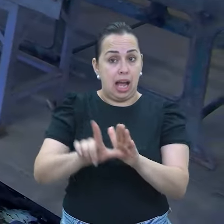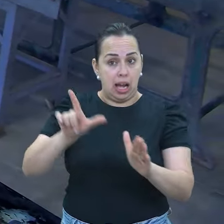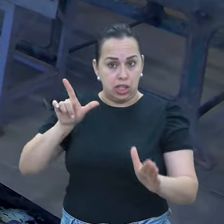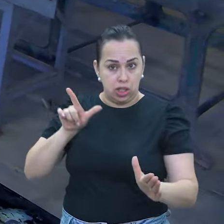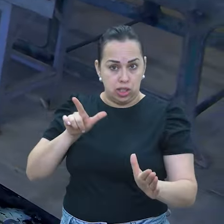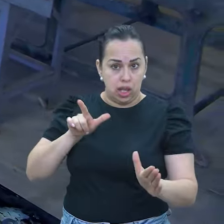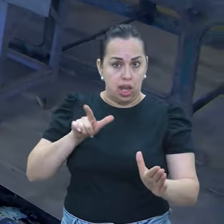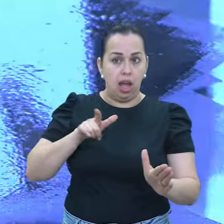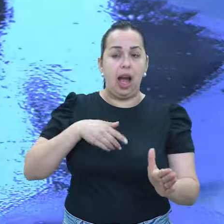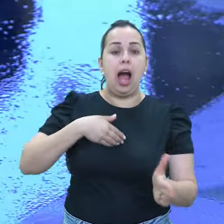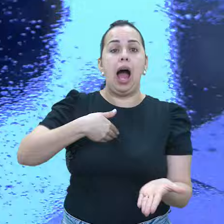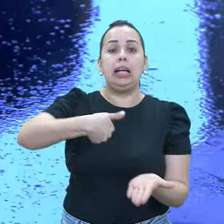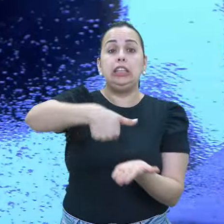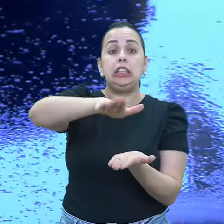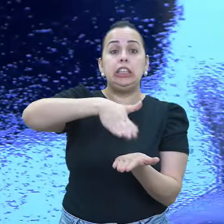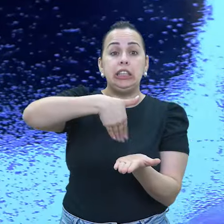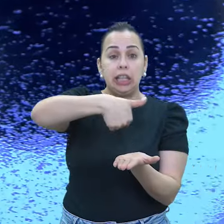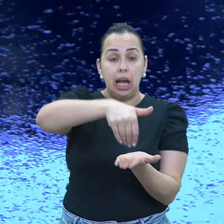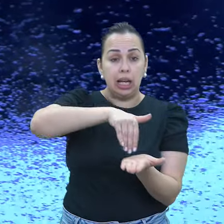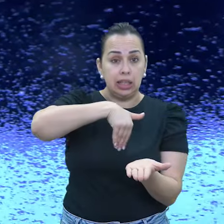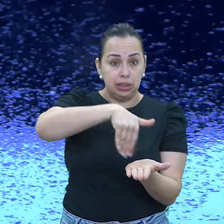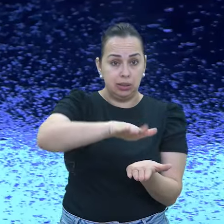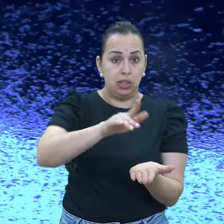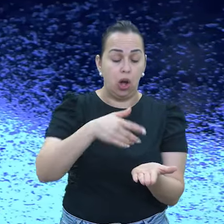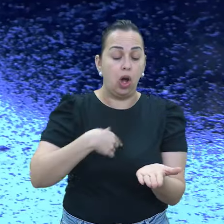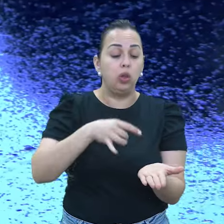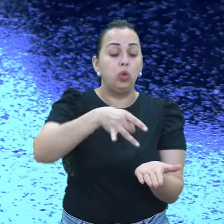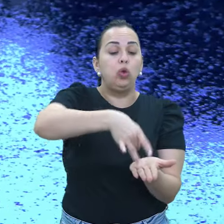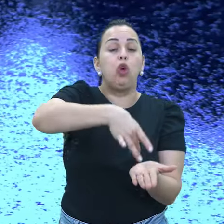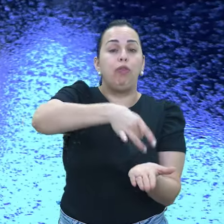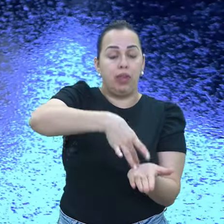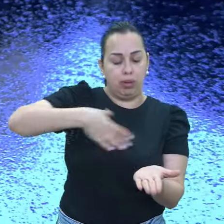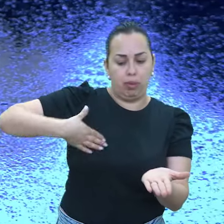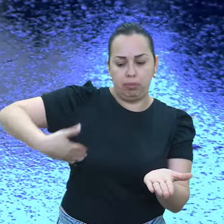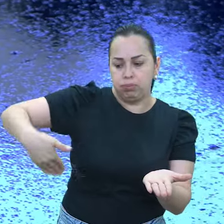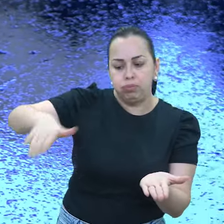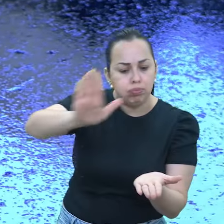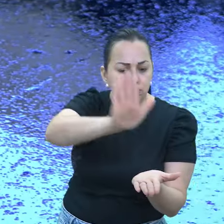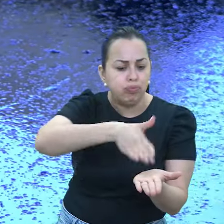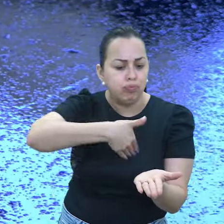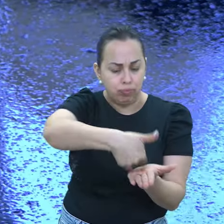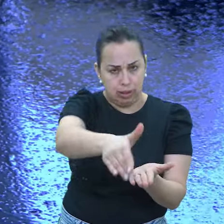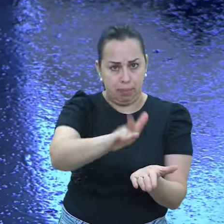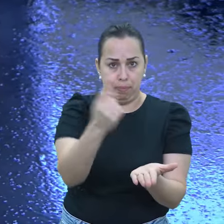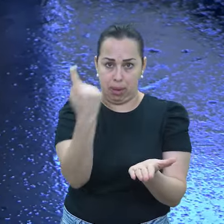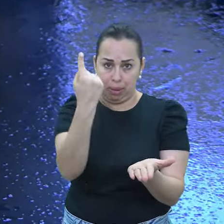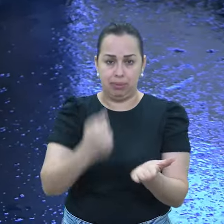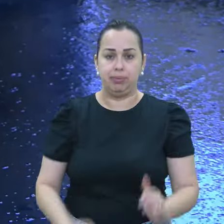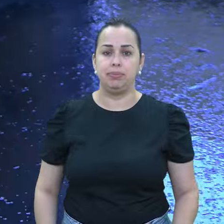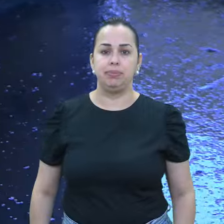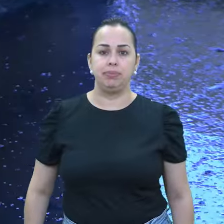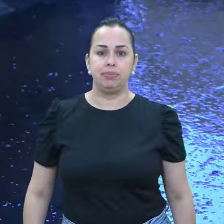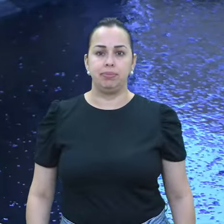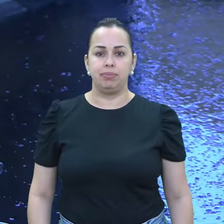eu vou esticar a tinta aqui nesse vidro.